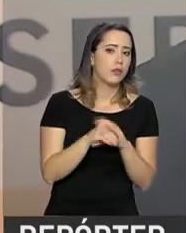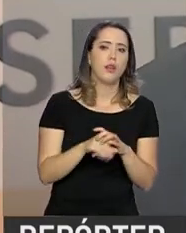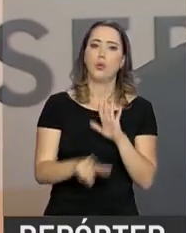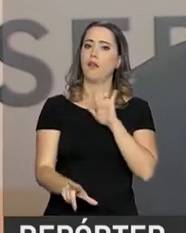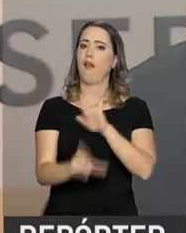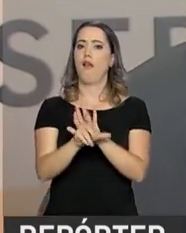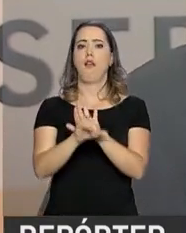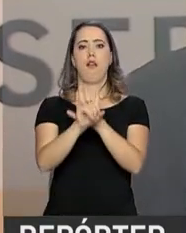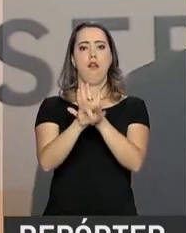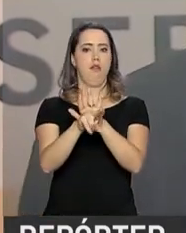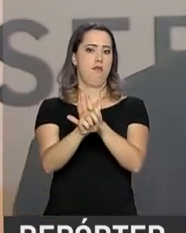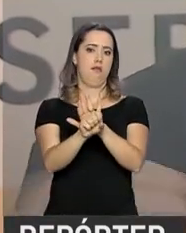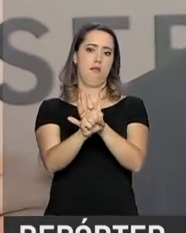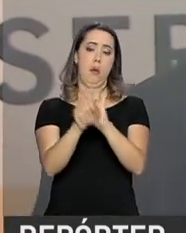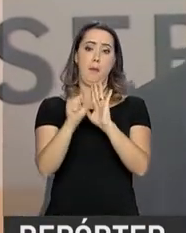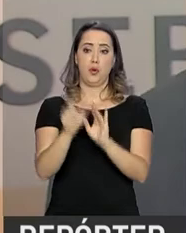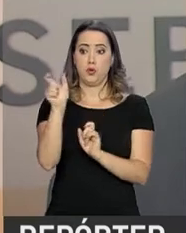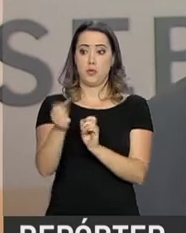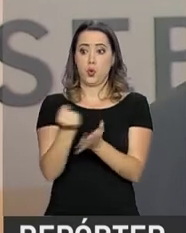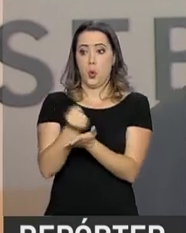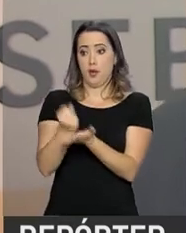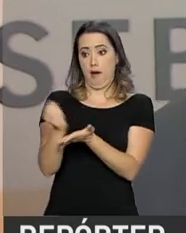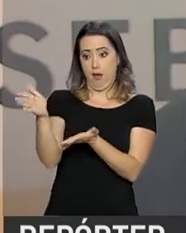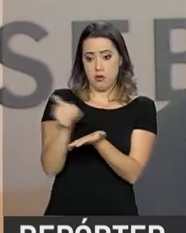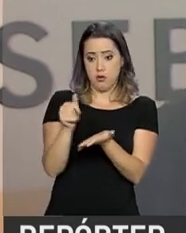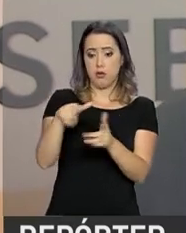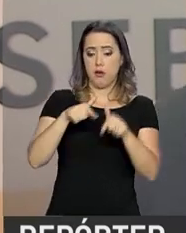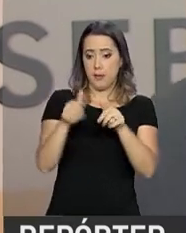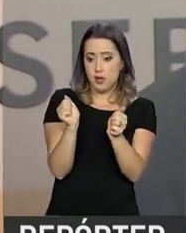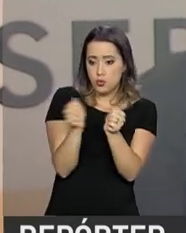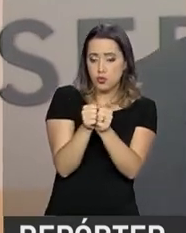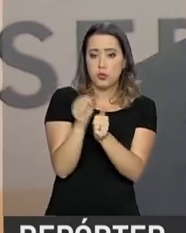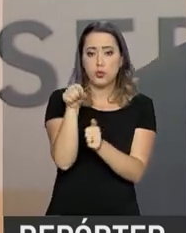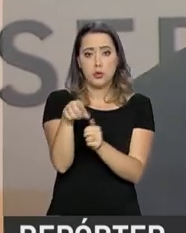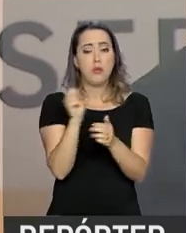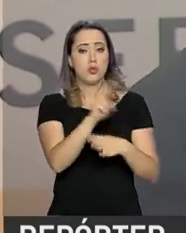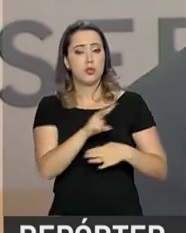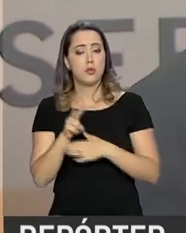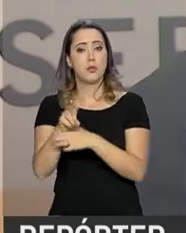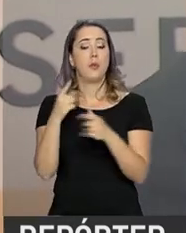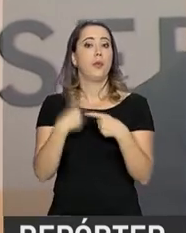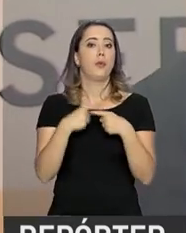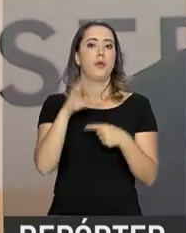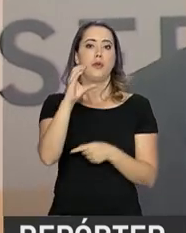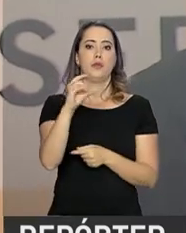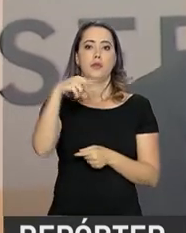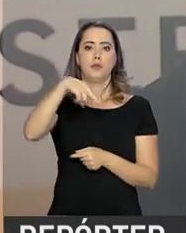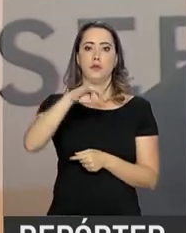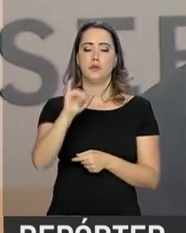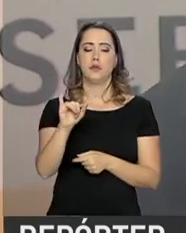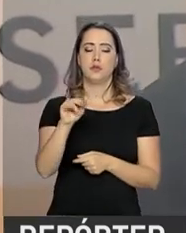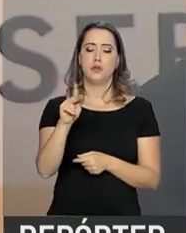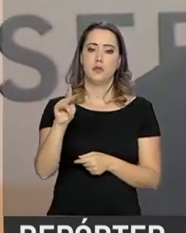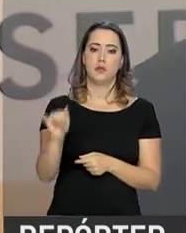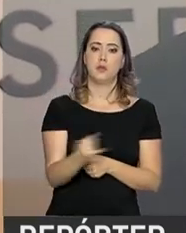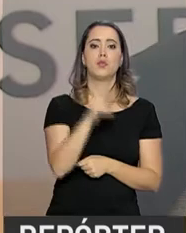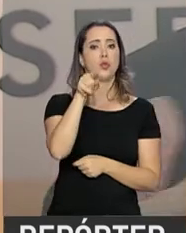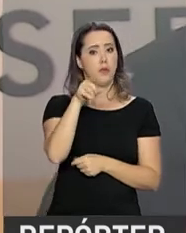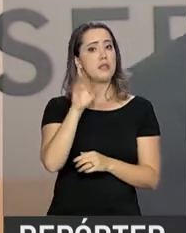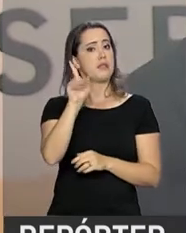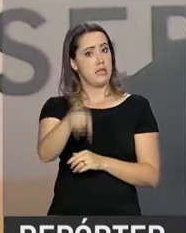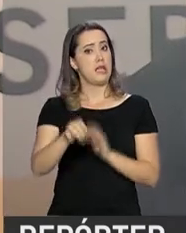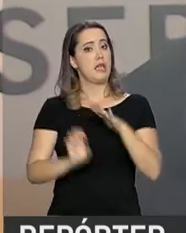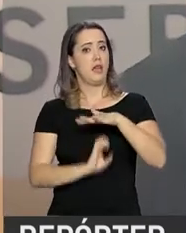pode ter um funcionário, você pode estar fazendo crédito, porque você tem um CNPJ, você é uma empresa. Você